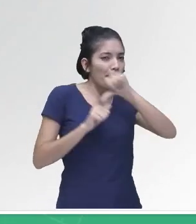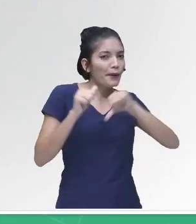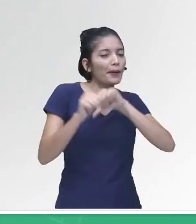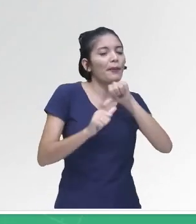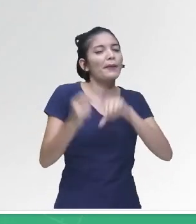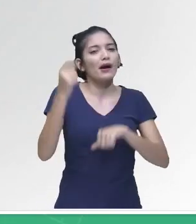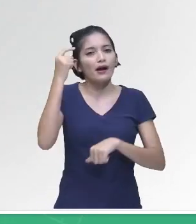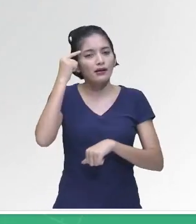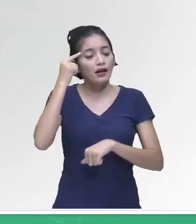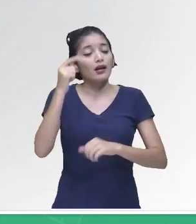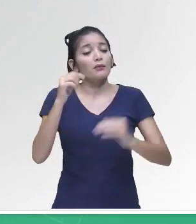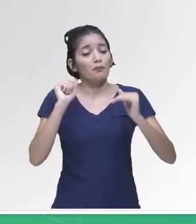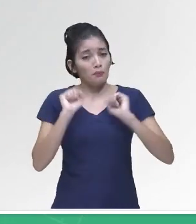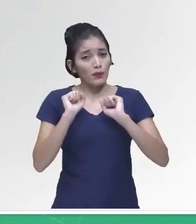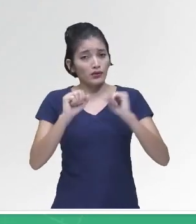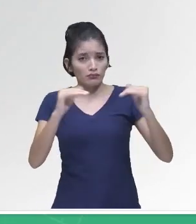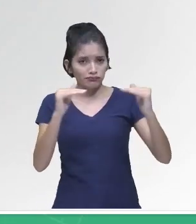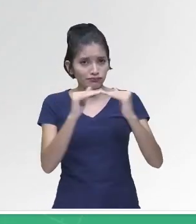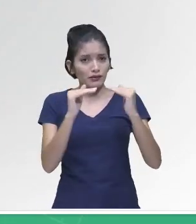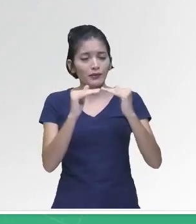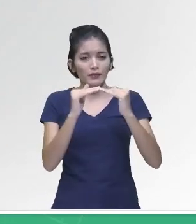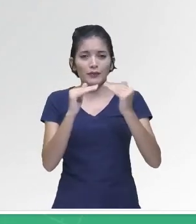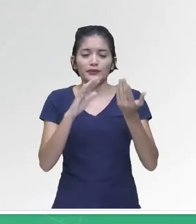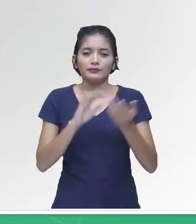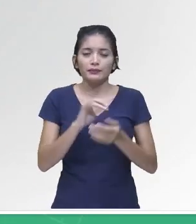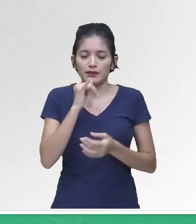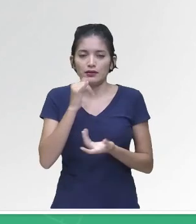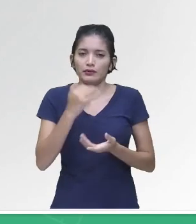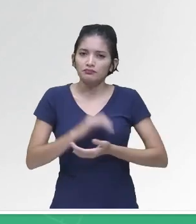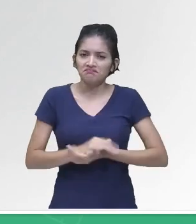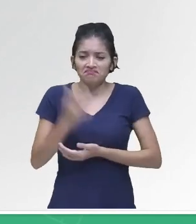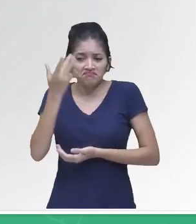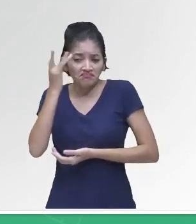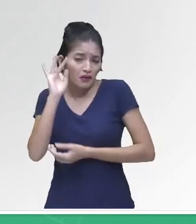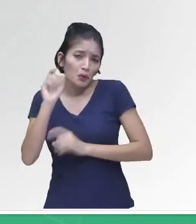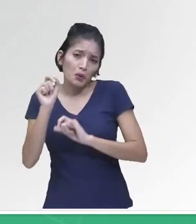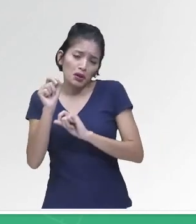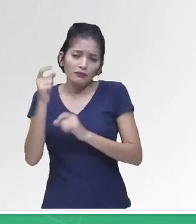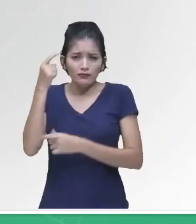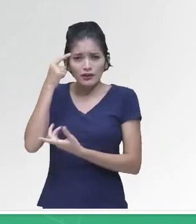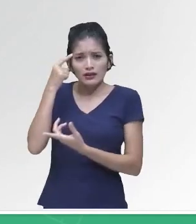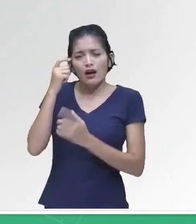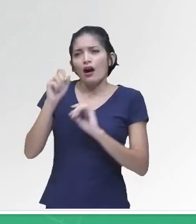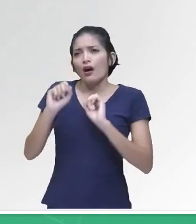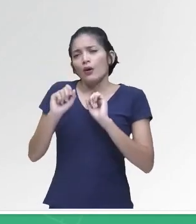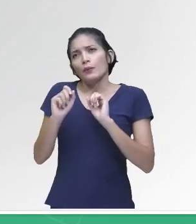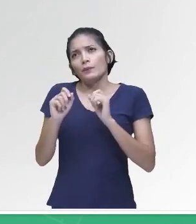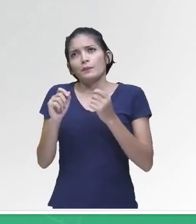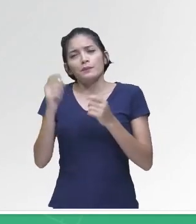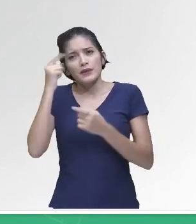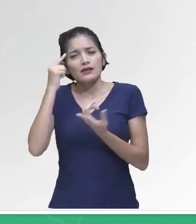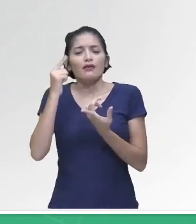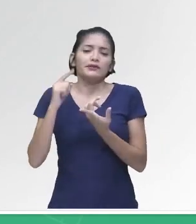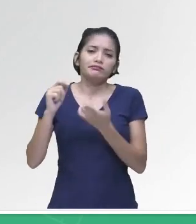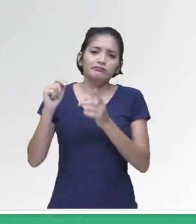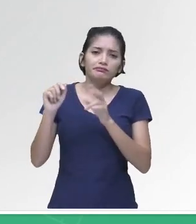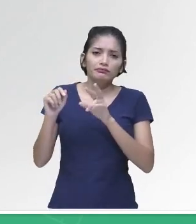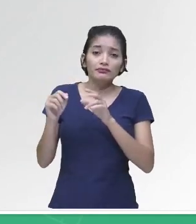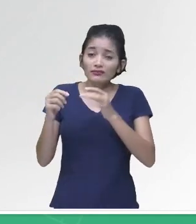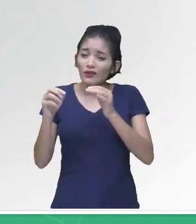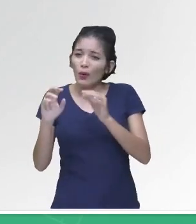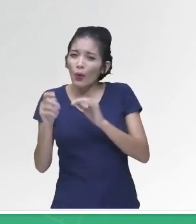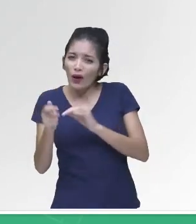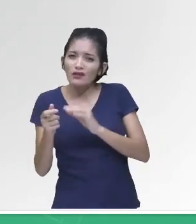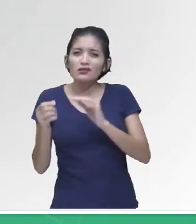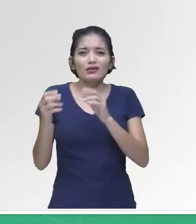opinião, que você possa aderir, né? De repente eu não sabia como pensar, ou eu pensava de um jeito parecido, aí eu faço o quê? Mudo a